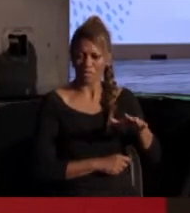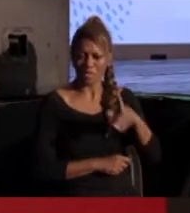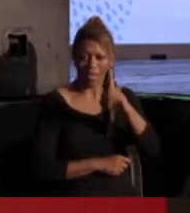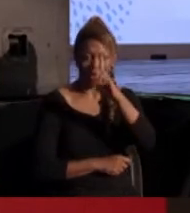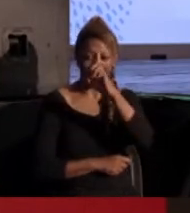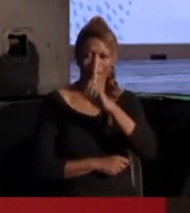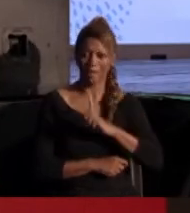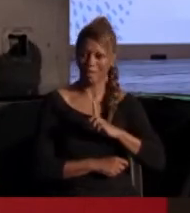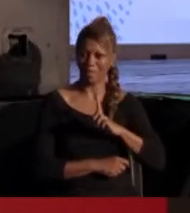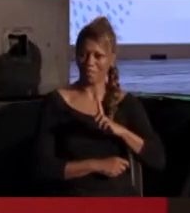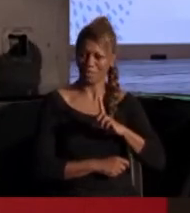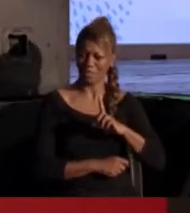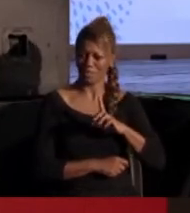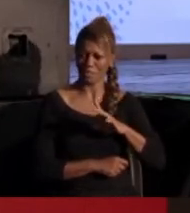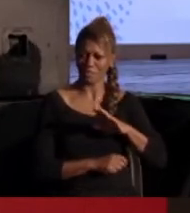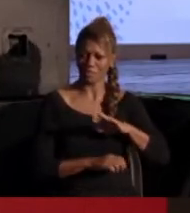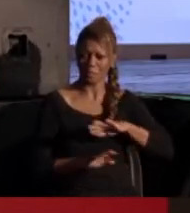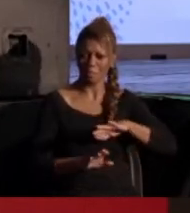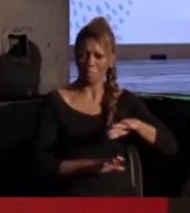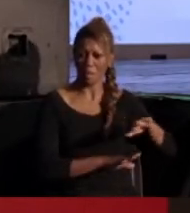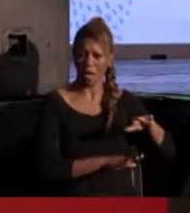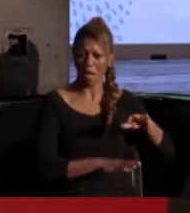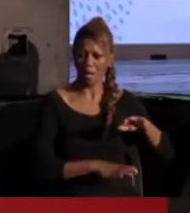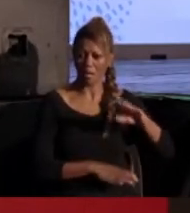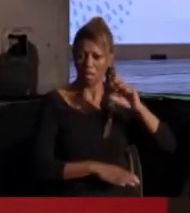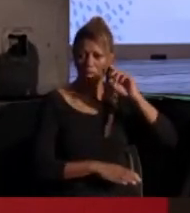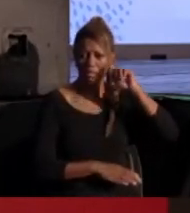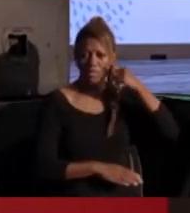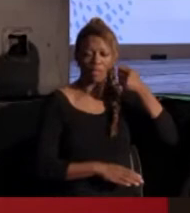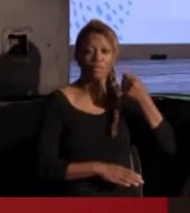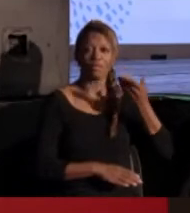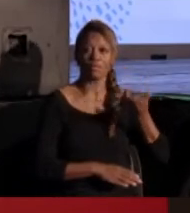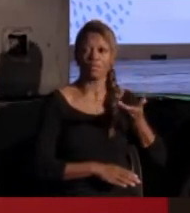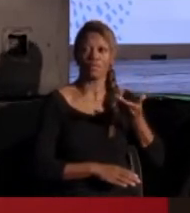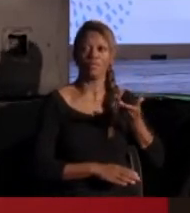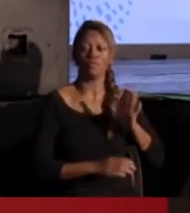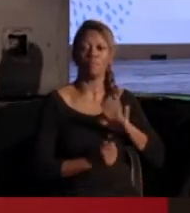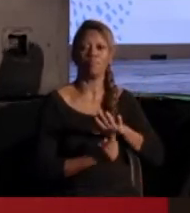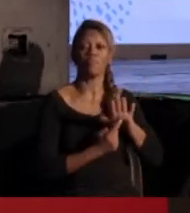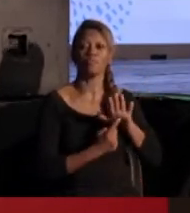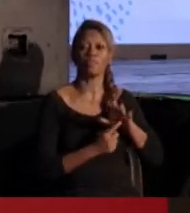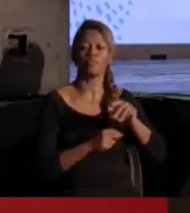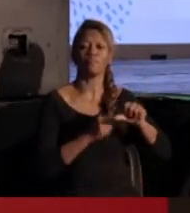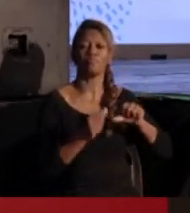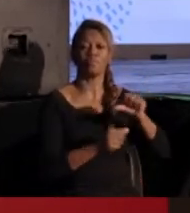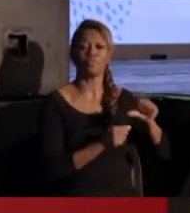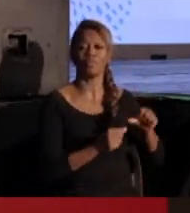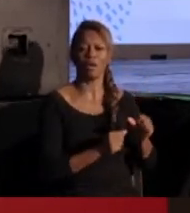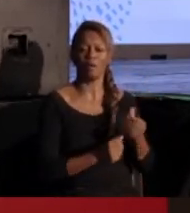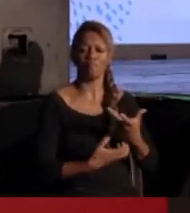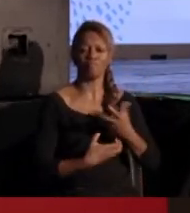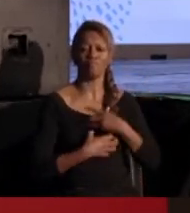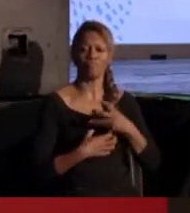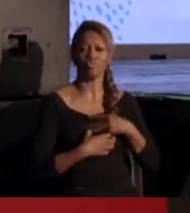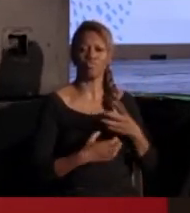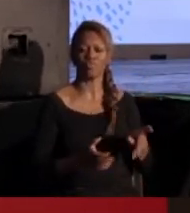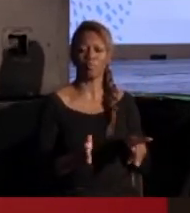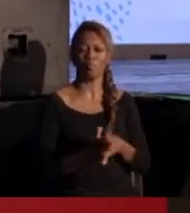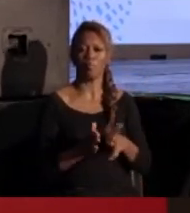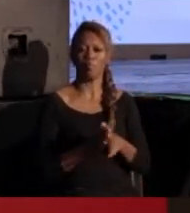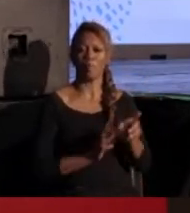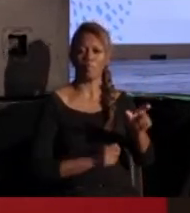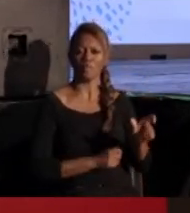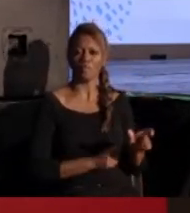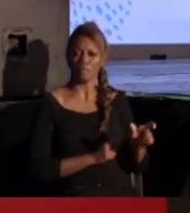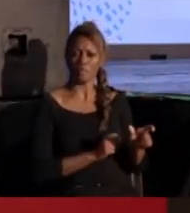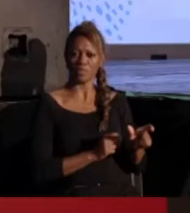do rótulo dos seus produtos. Fazer com que a Nestlé mudasse o rótulo. Apenas isso. Foi um